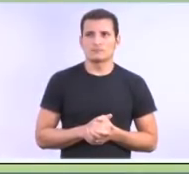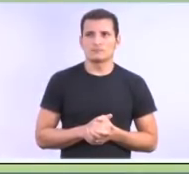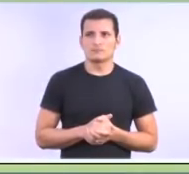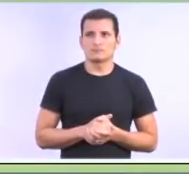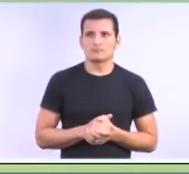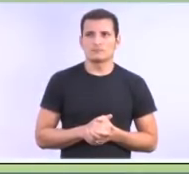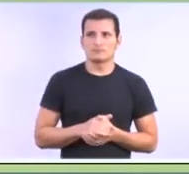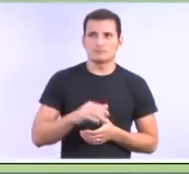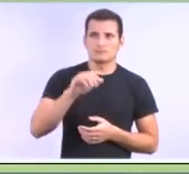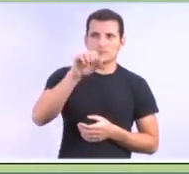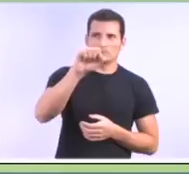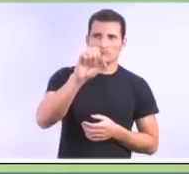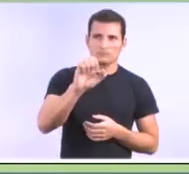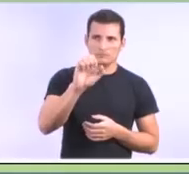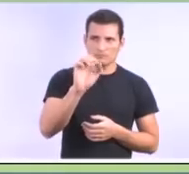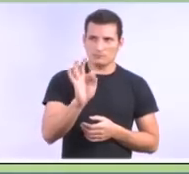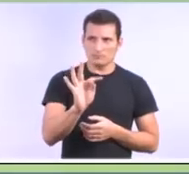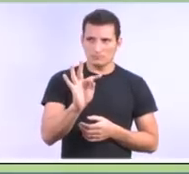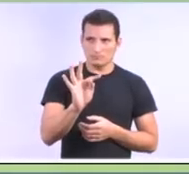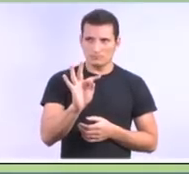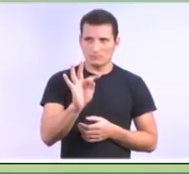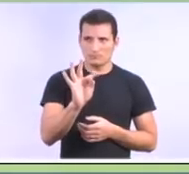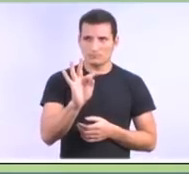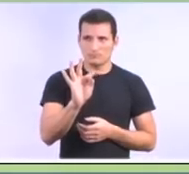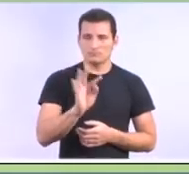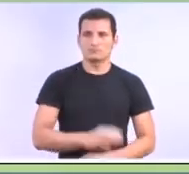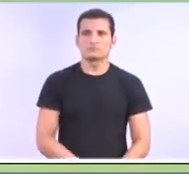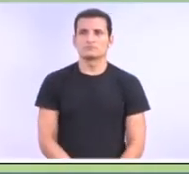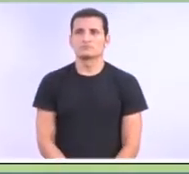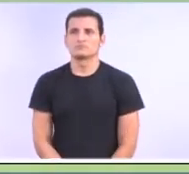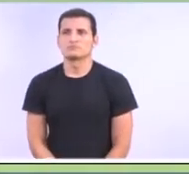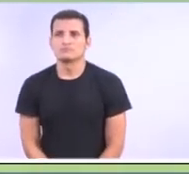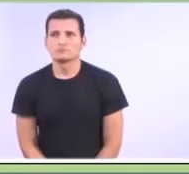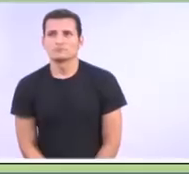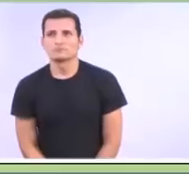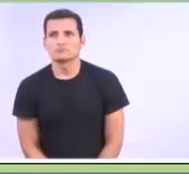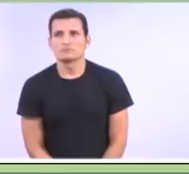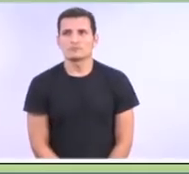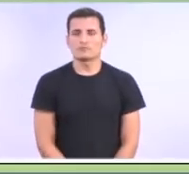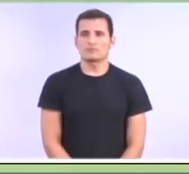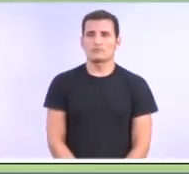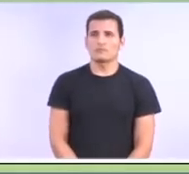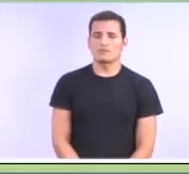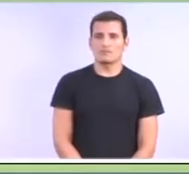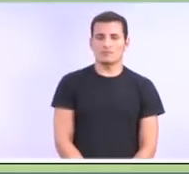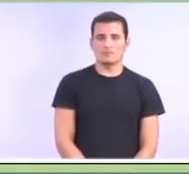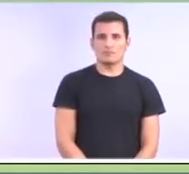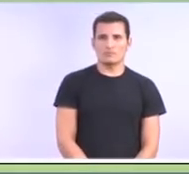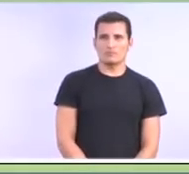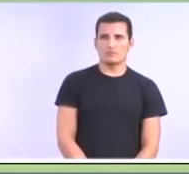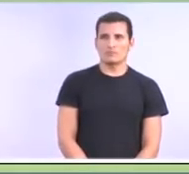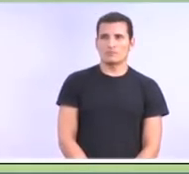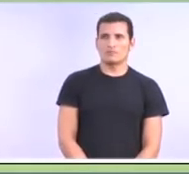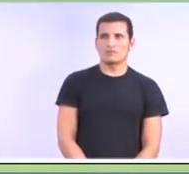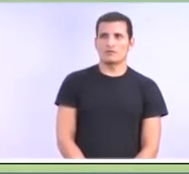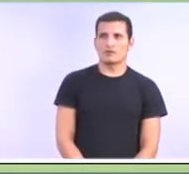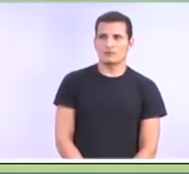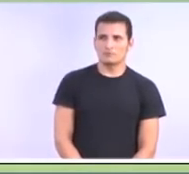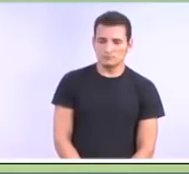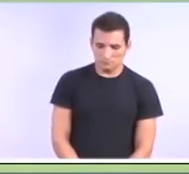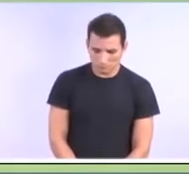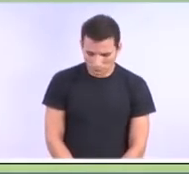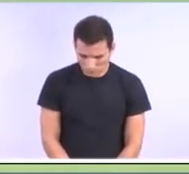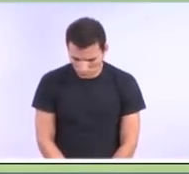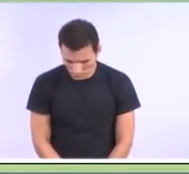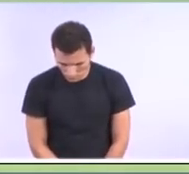O set aqui é o set, tá, gente? Deixar o set aqui, onde ele inicia nesse abre chaves e fecha e finaliza nesse fecha